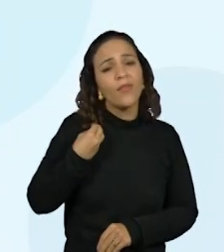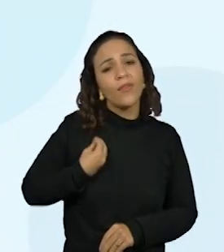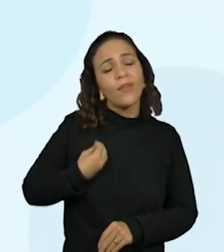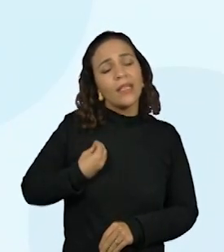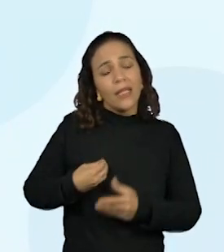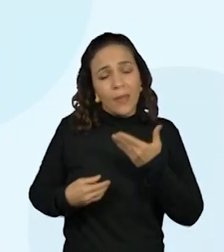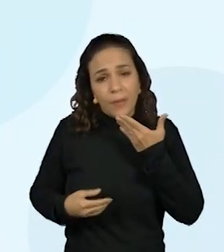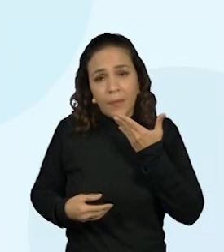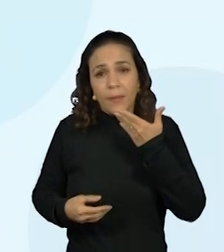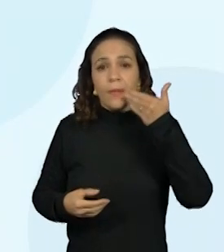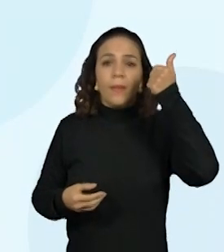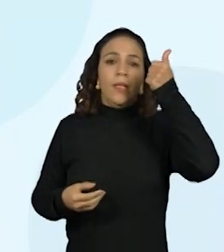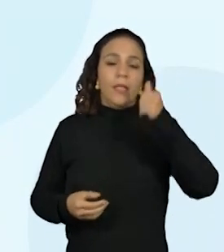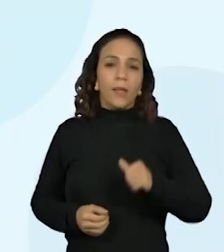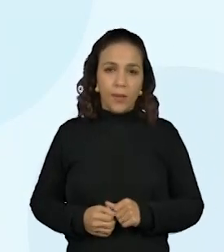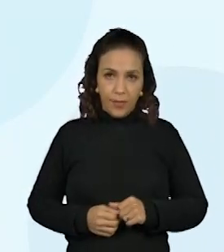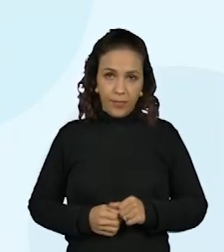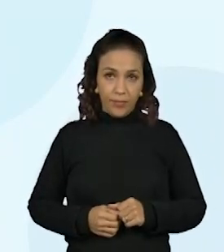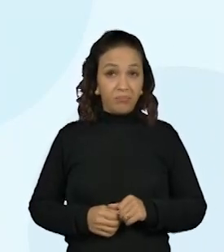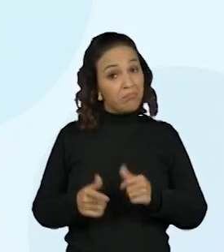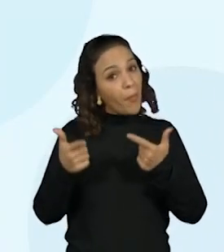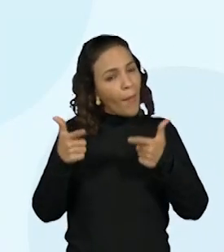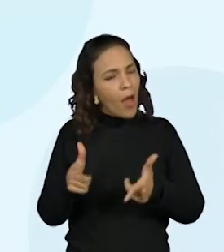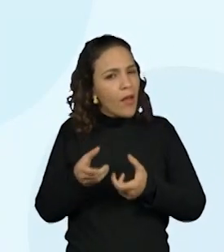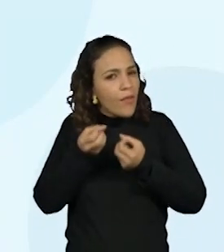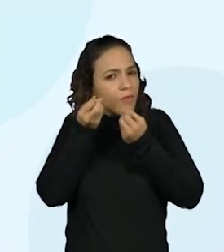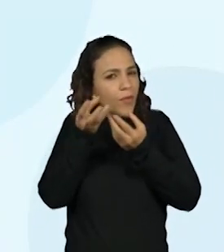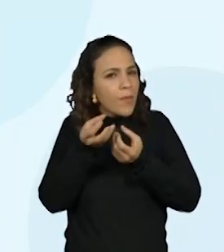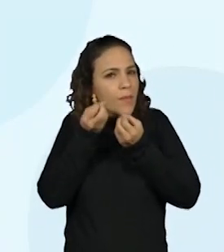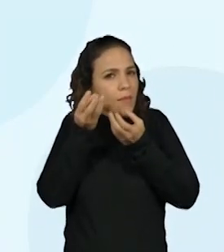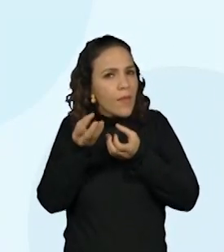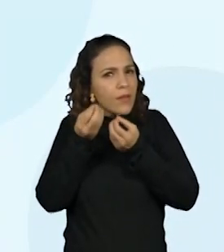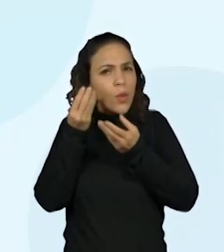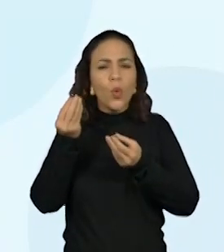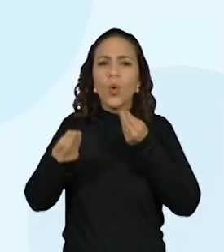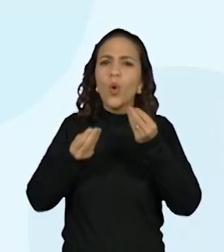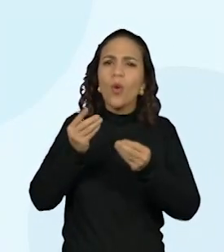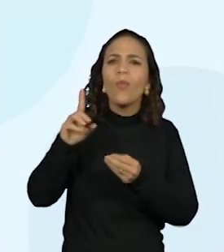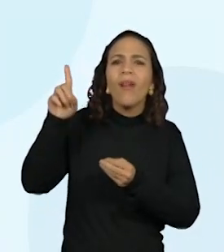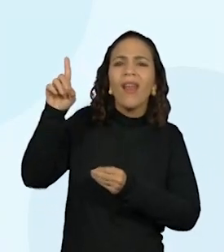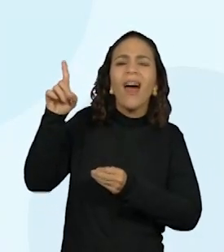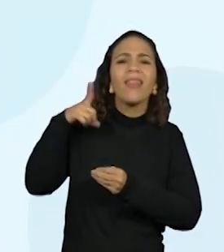de vida melhor. E saiba mais sobre